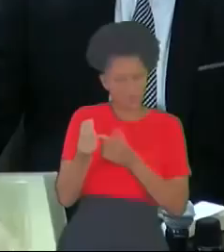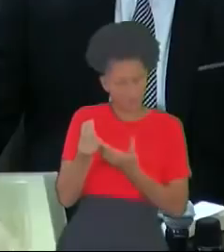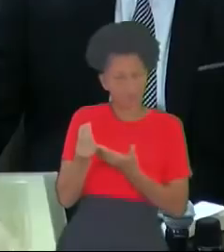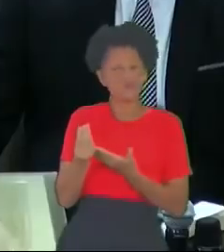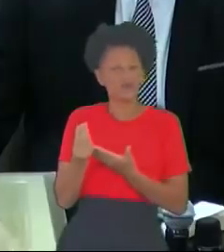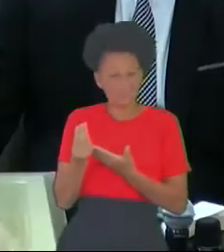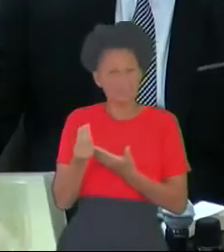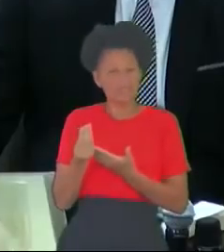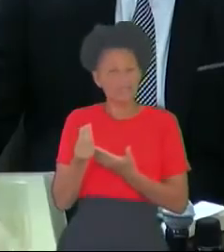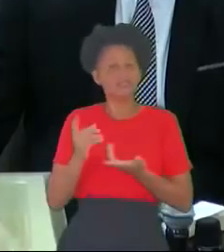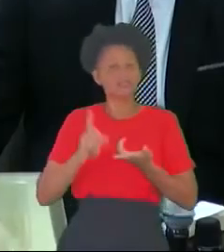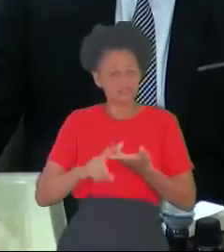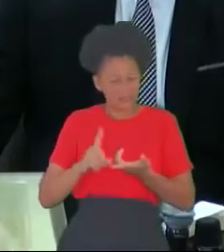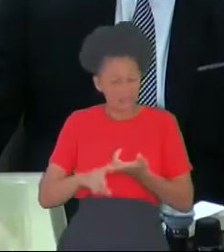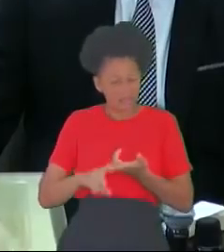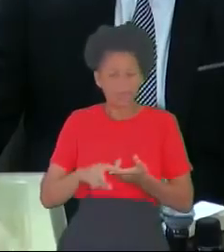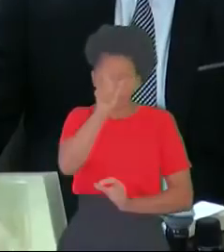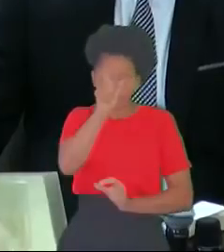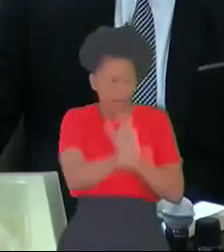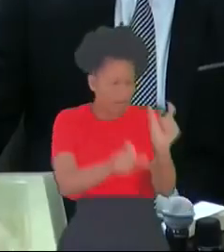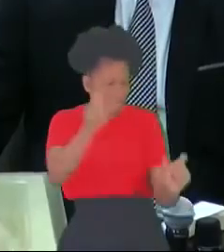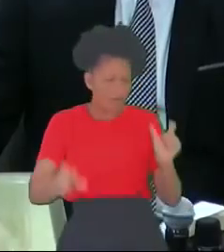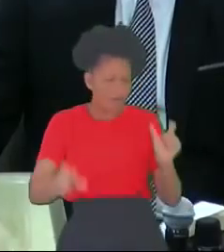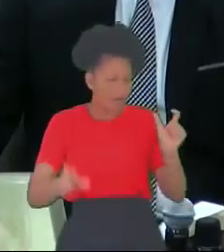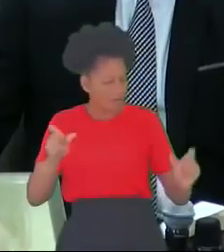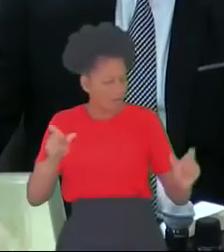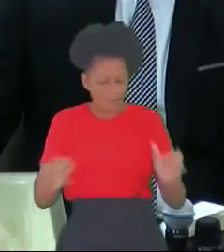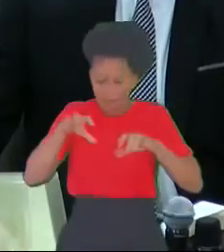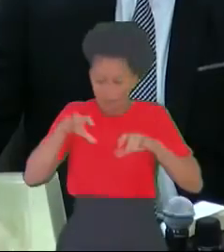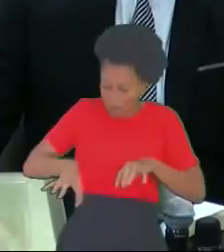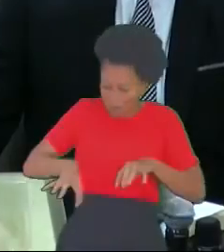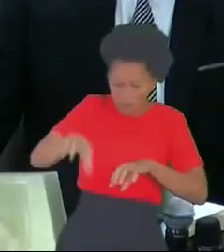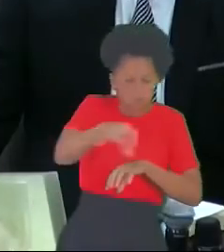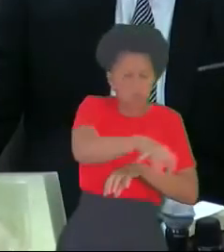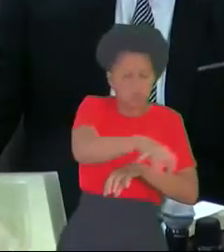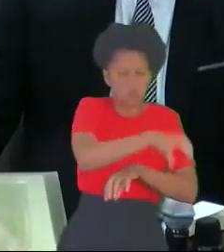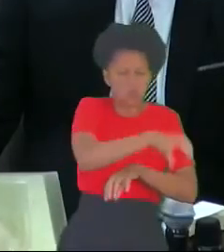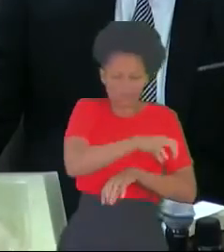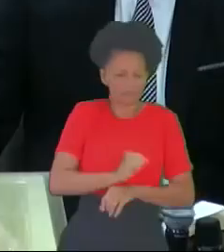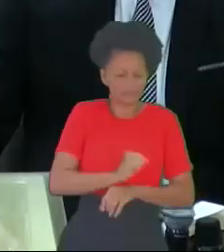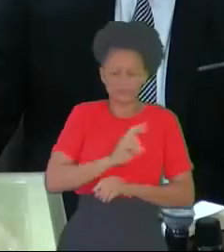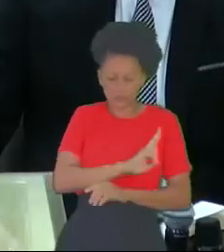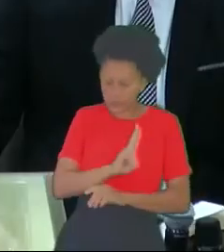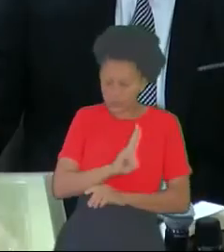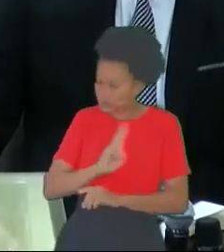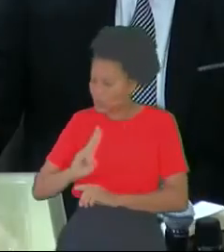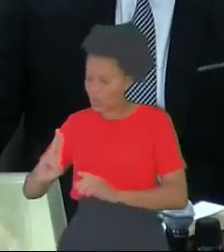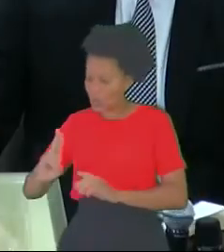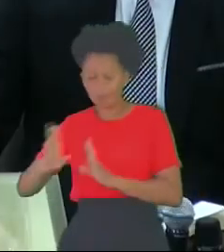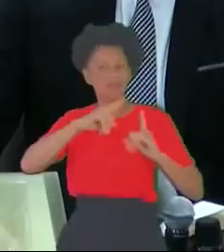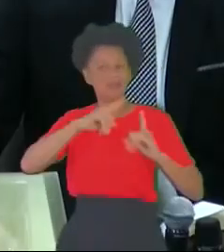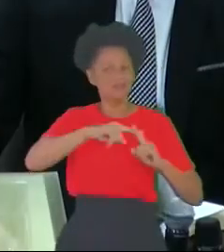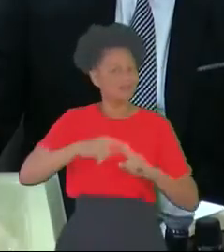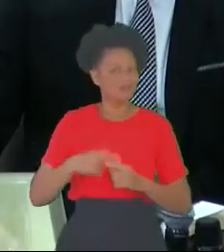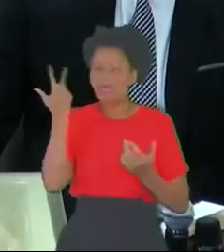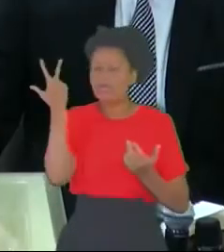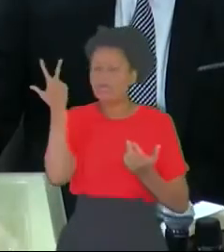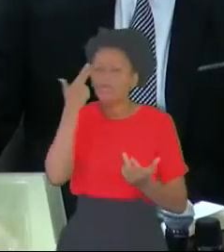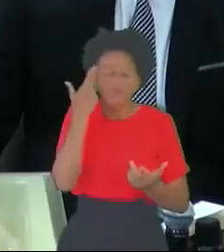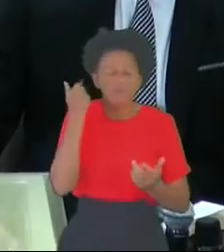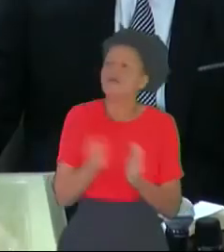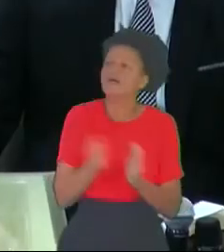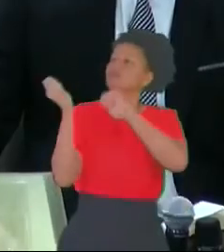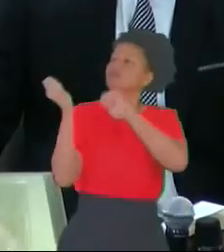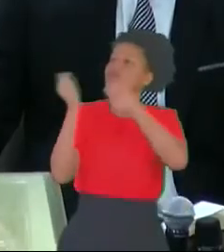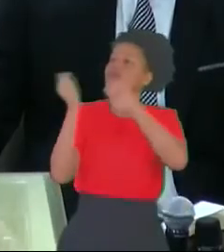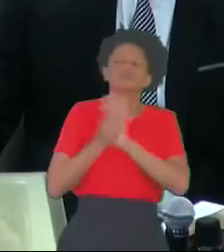na igreja individual, é comum na igreja local, é comum nas denominações. Aleluia! Glória a Deus